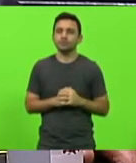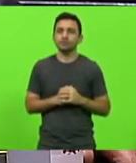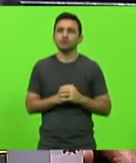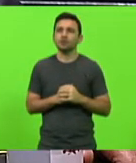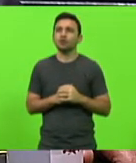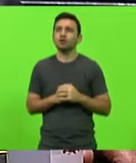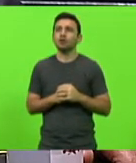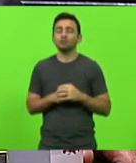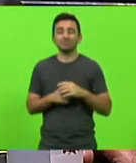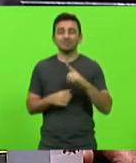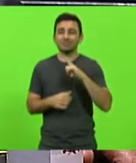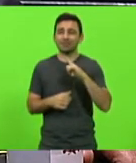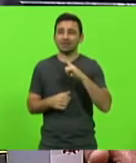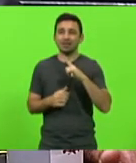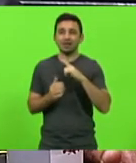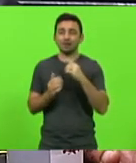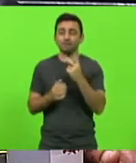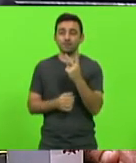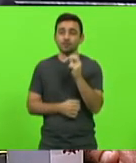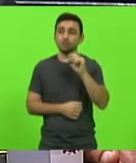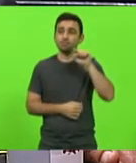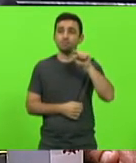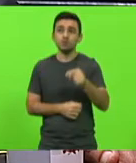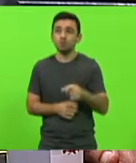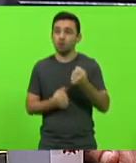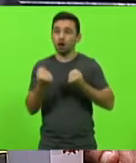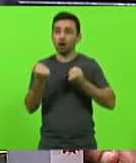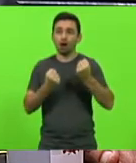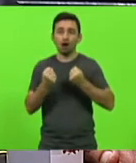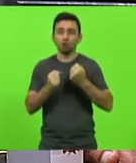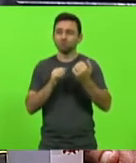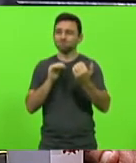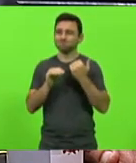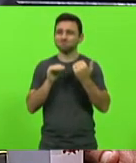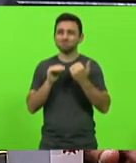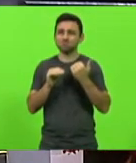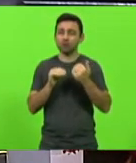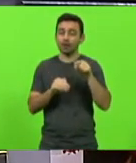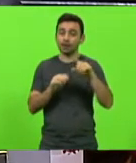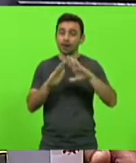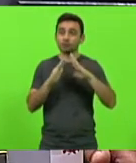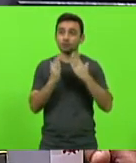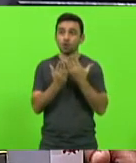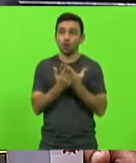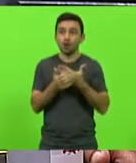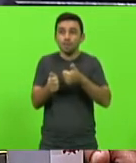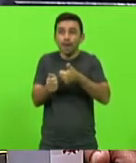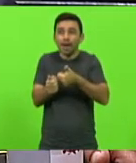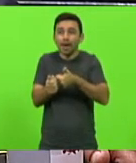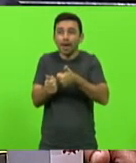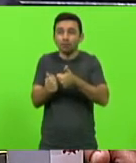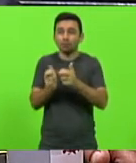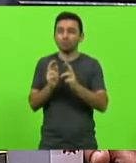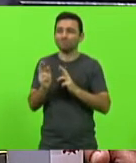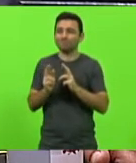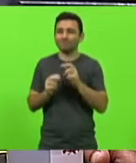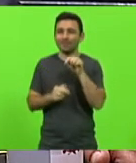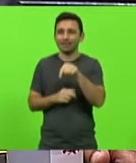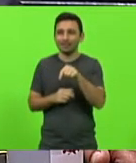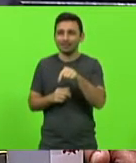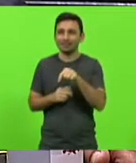Movimento intenso de 20 mil veículos dia. É uma escola que está muito próxima da rodovia,